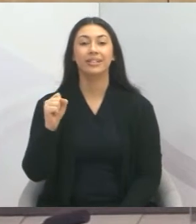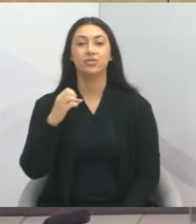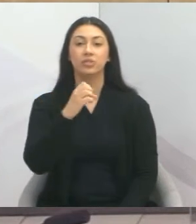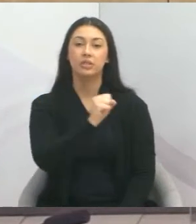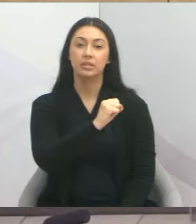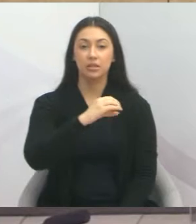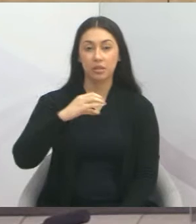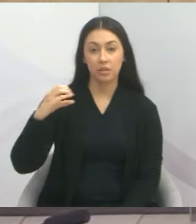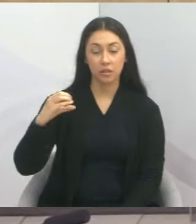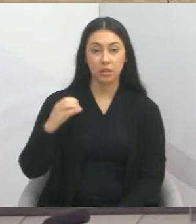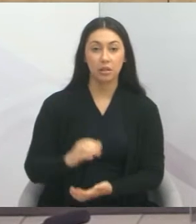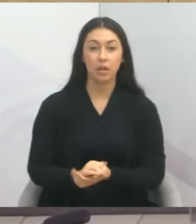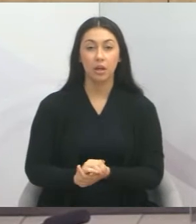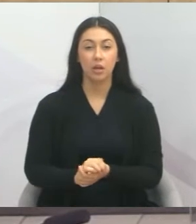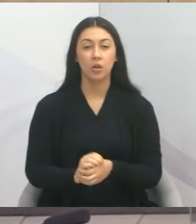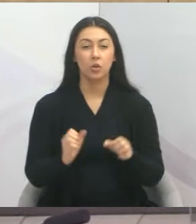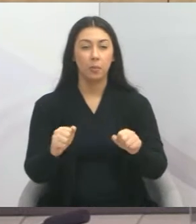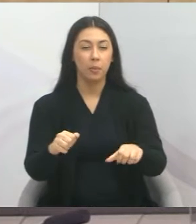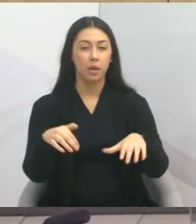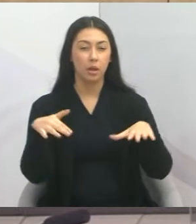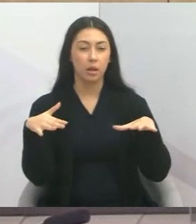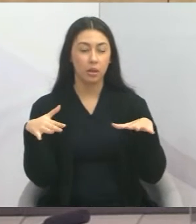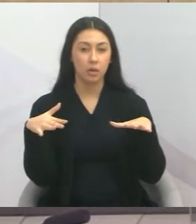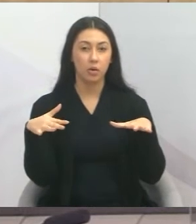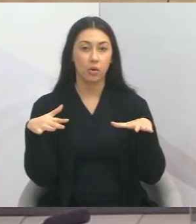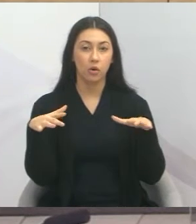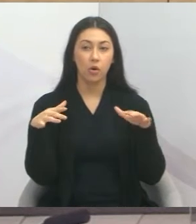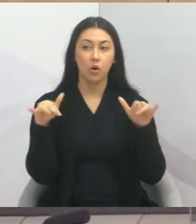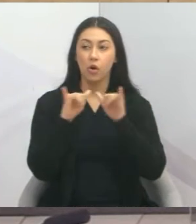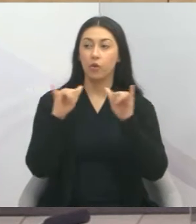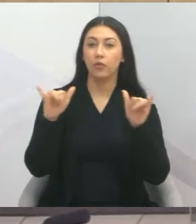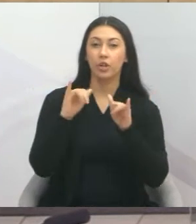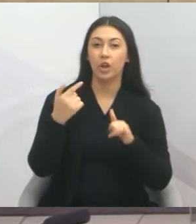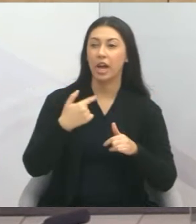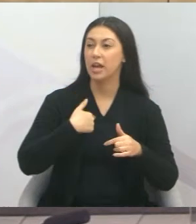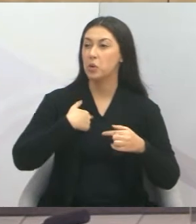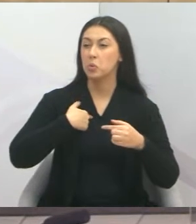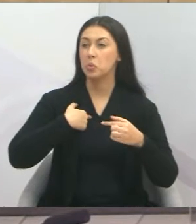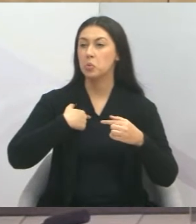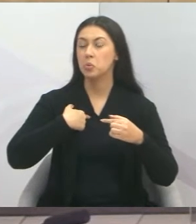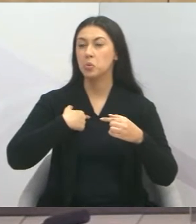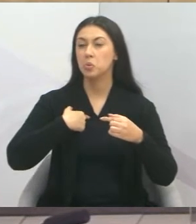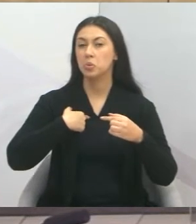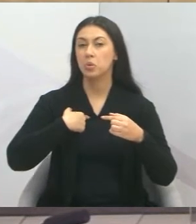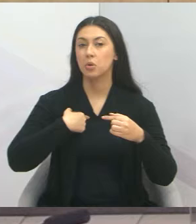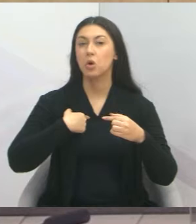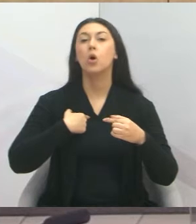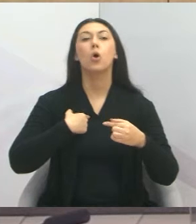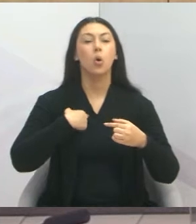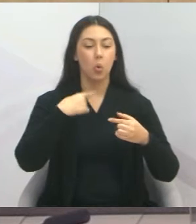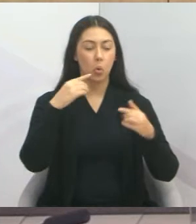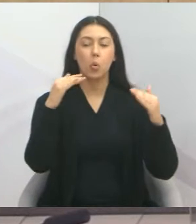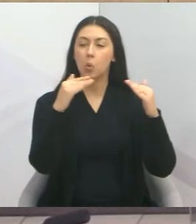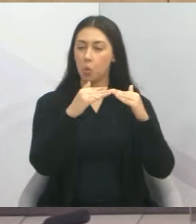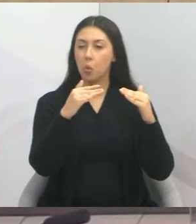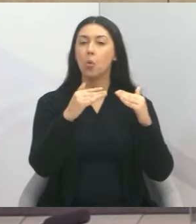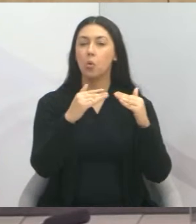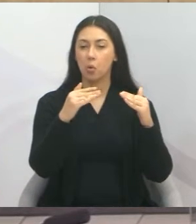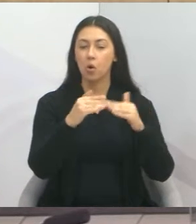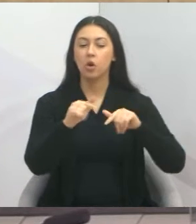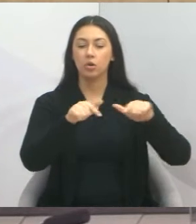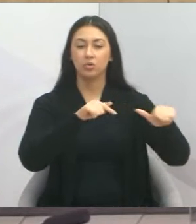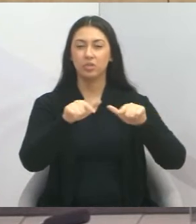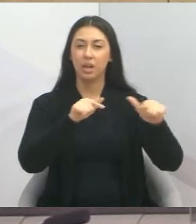Catarina em uma sessão plenária afirmou ser a favor da prática de rins de galos que causa